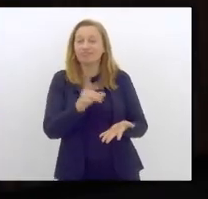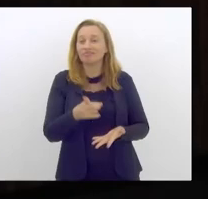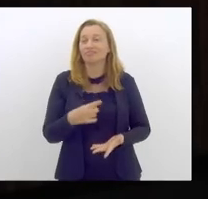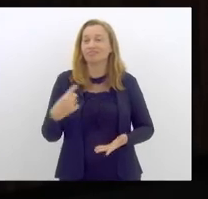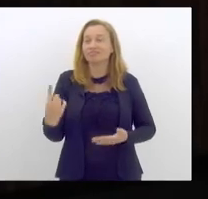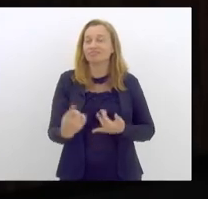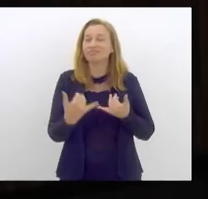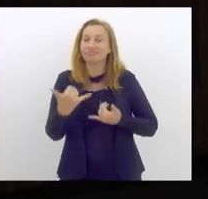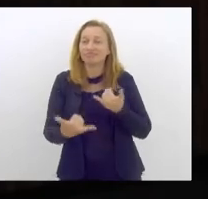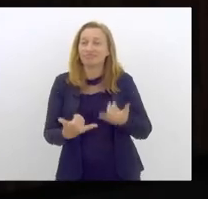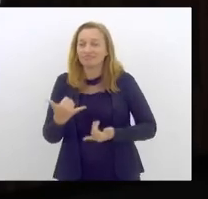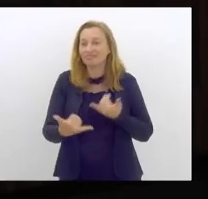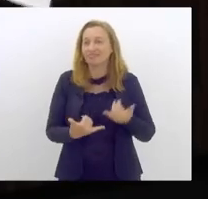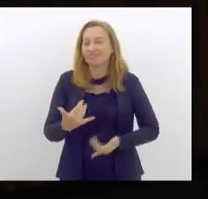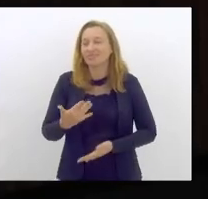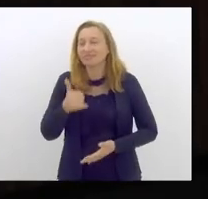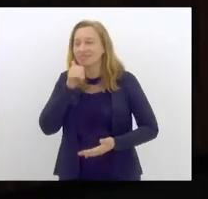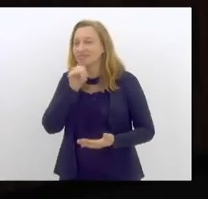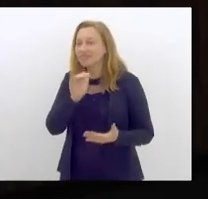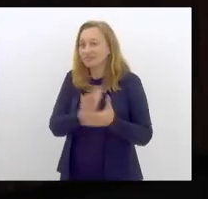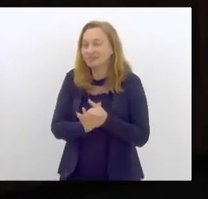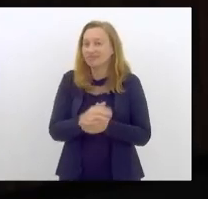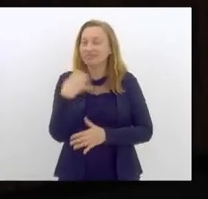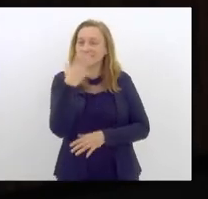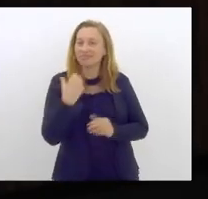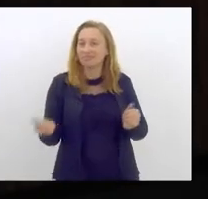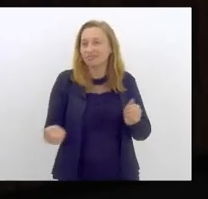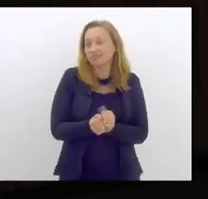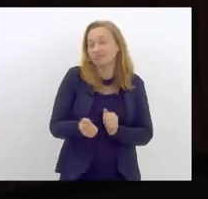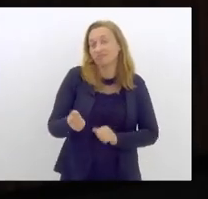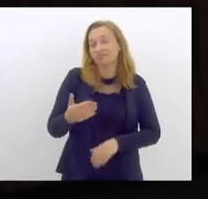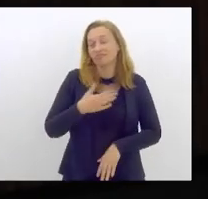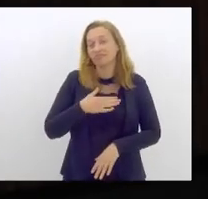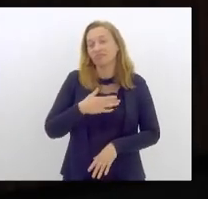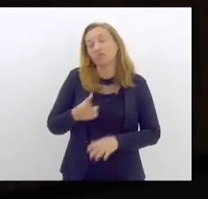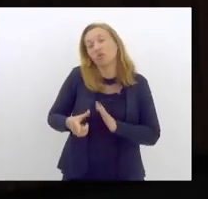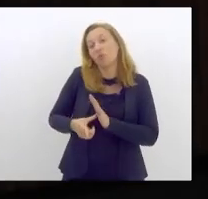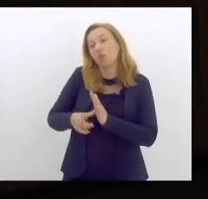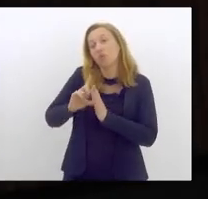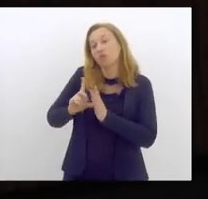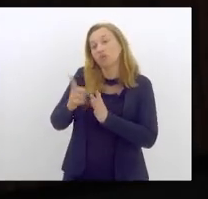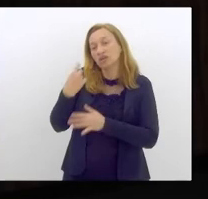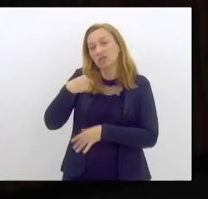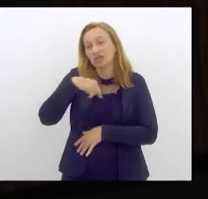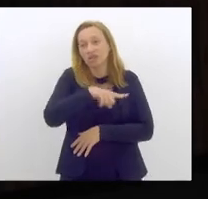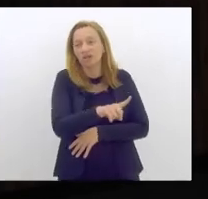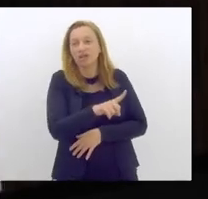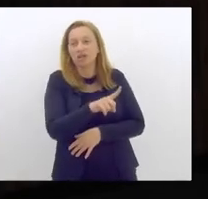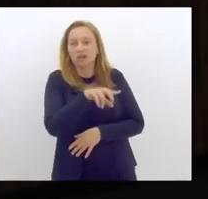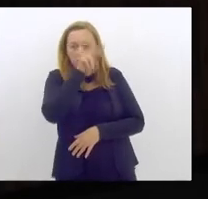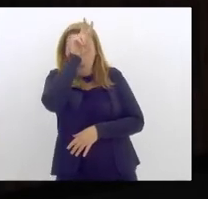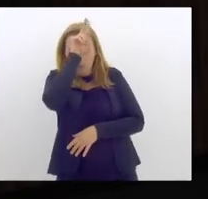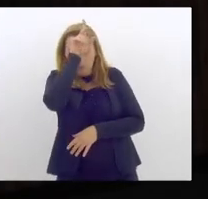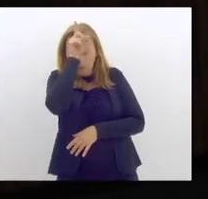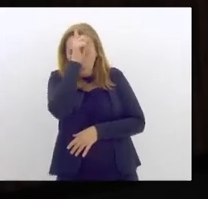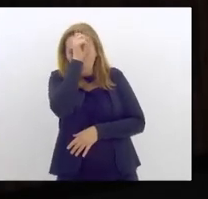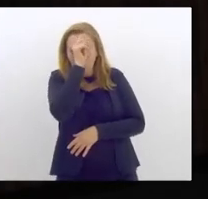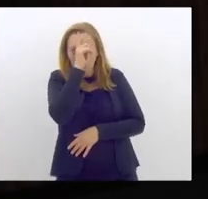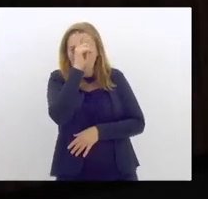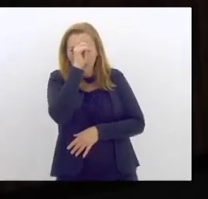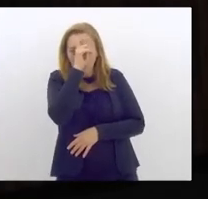nossas palhacitas a minha esposa que cantaria hoje aqui comigo infelizmente ontem eu tive que levá-la com dengue para o hospital